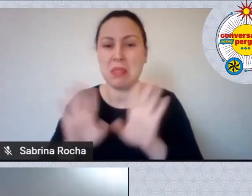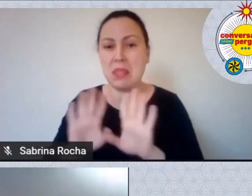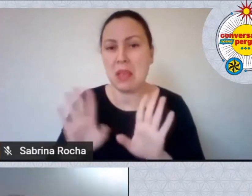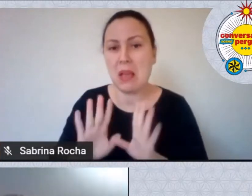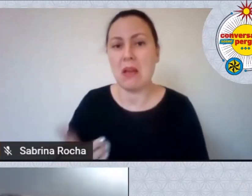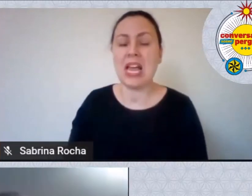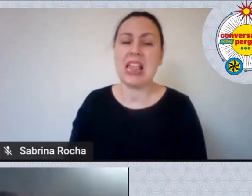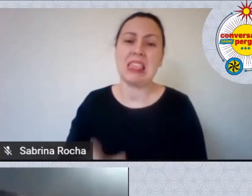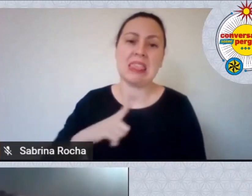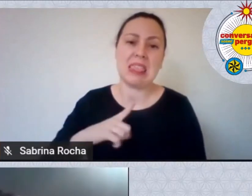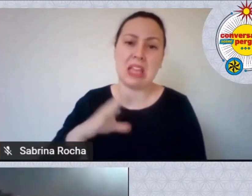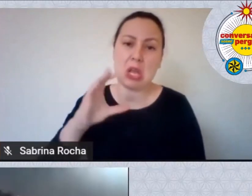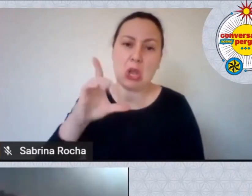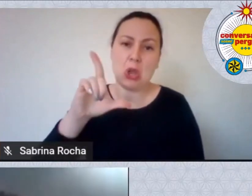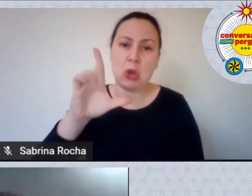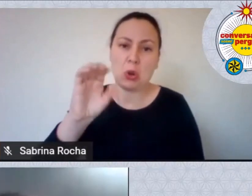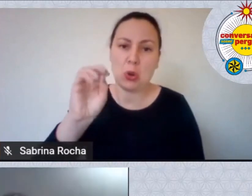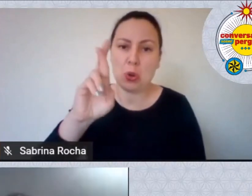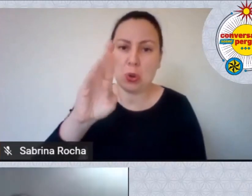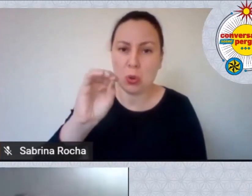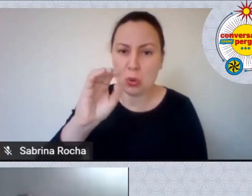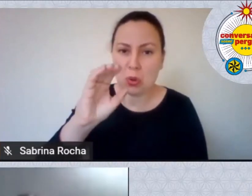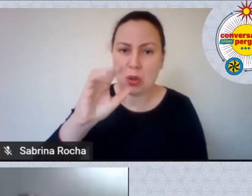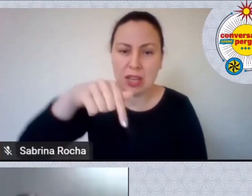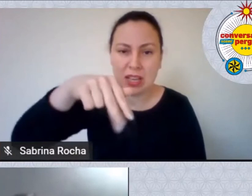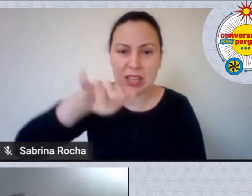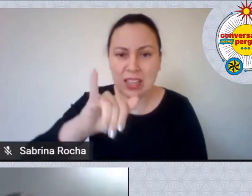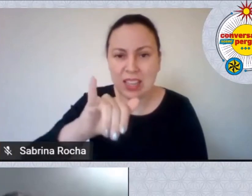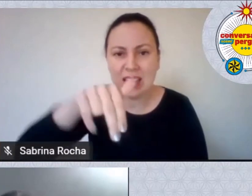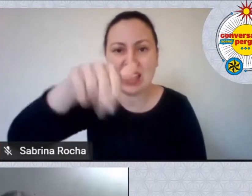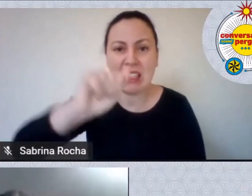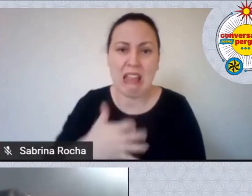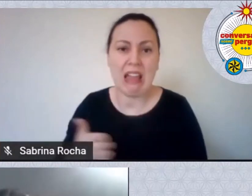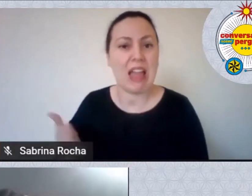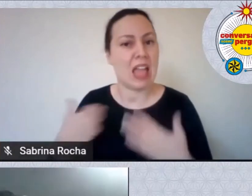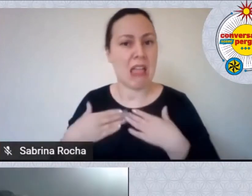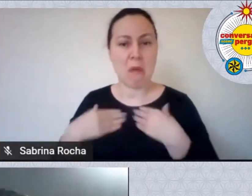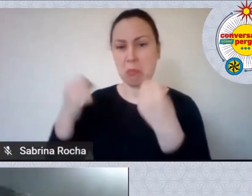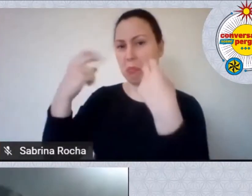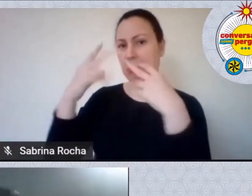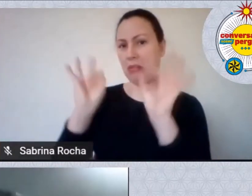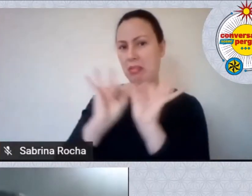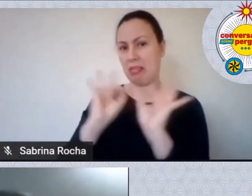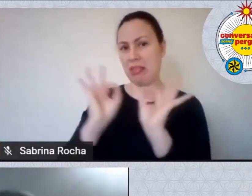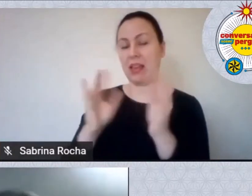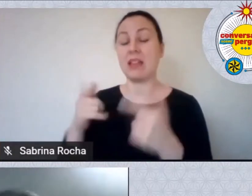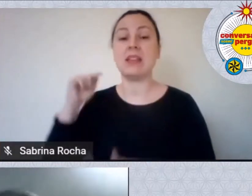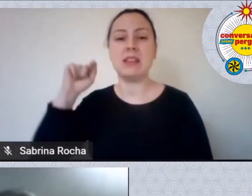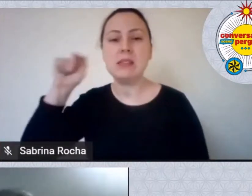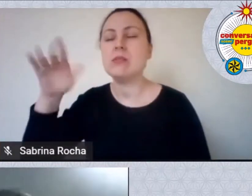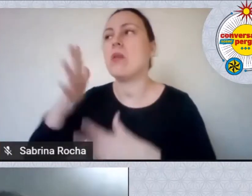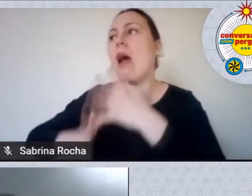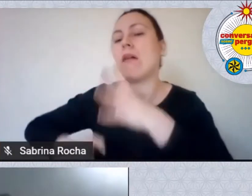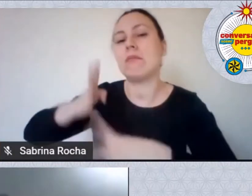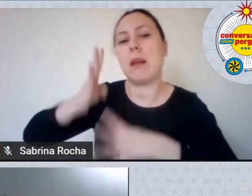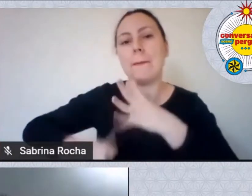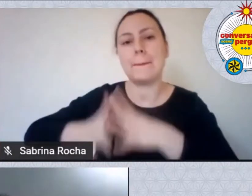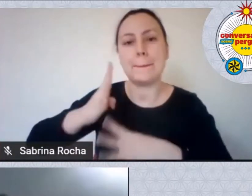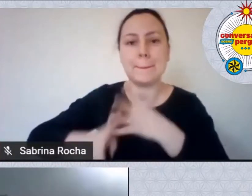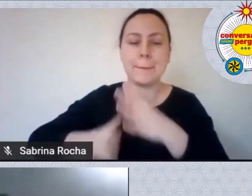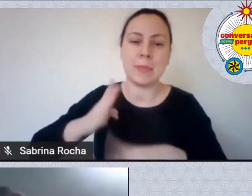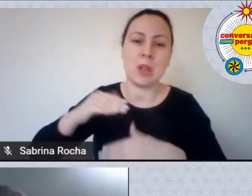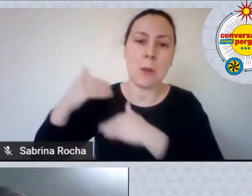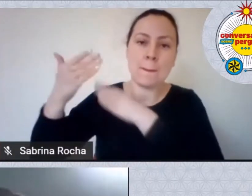cloroquina, a mim não pega, e isso é muito ruim para o processo, né, e para a